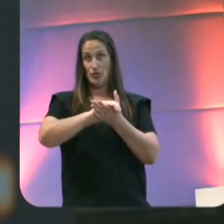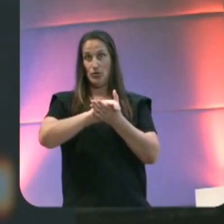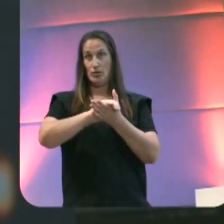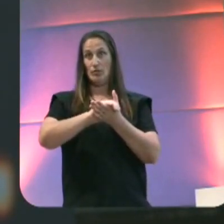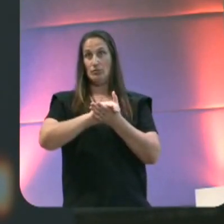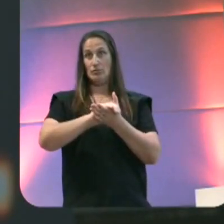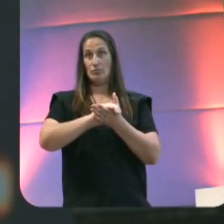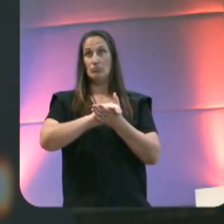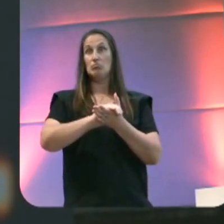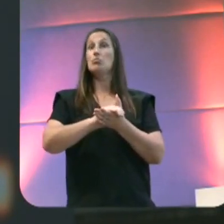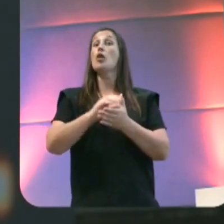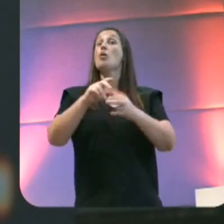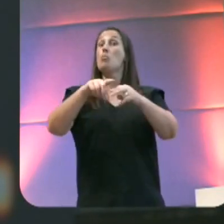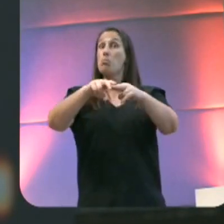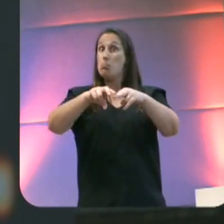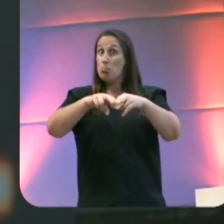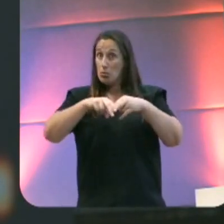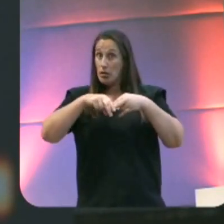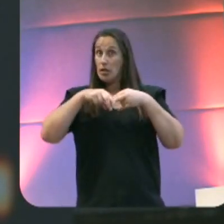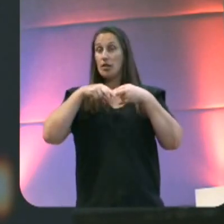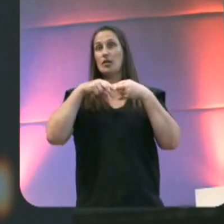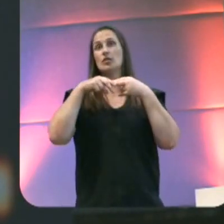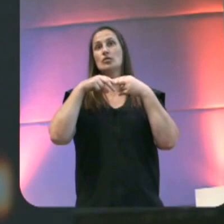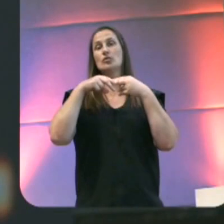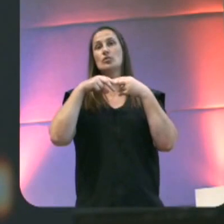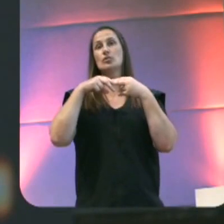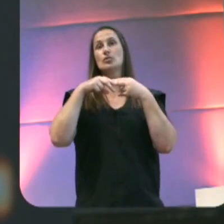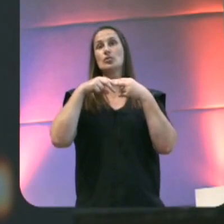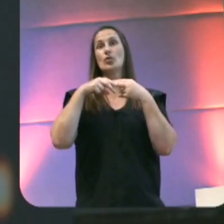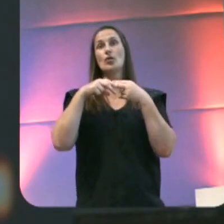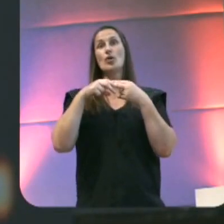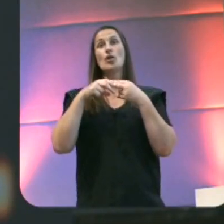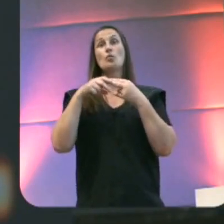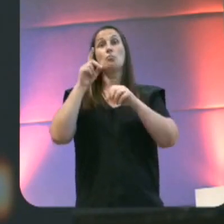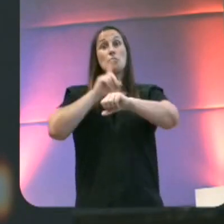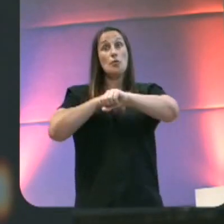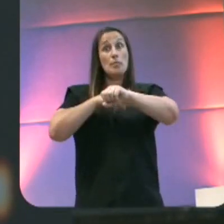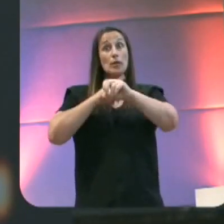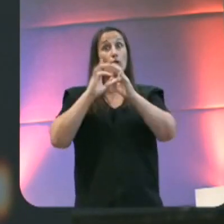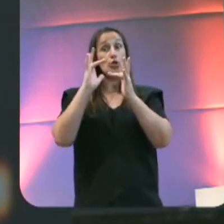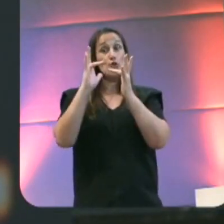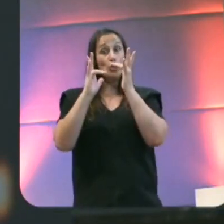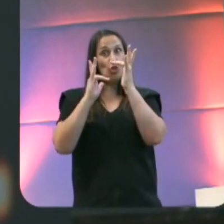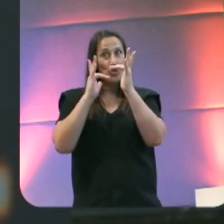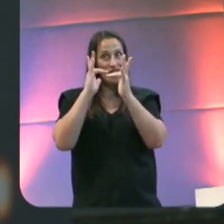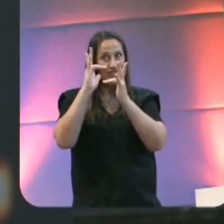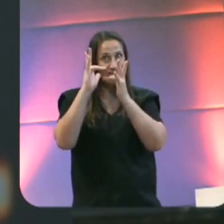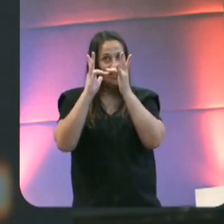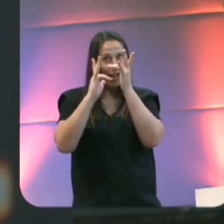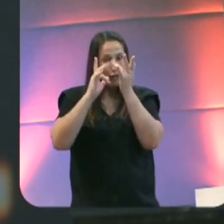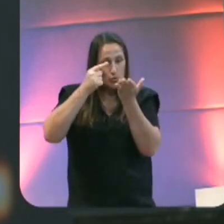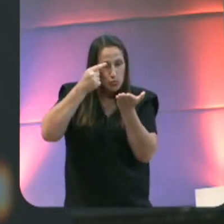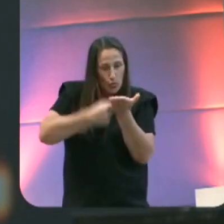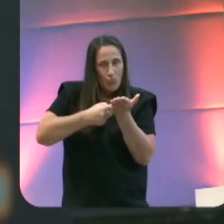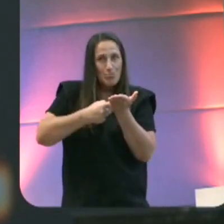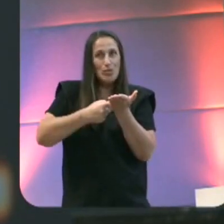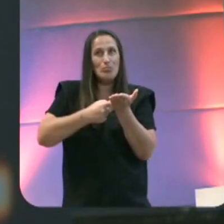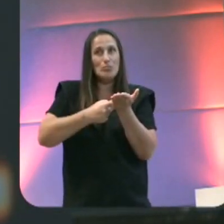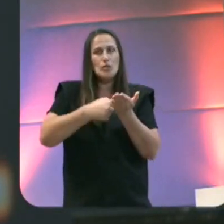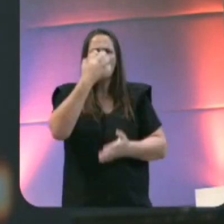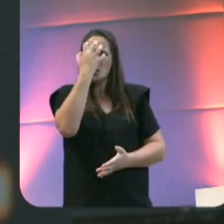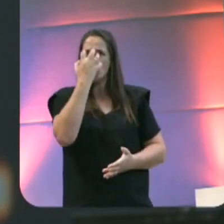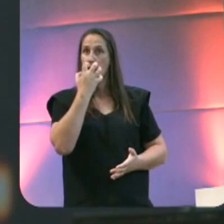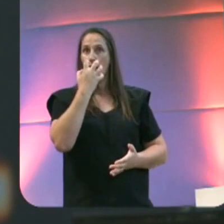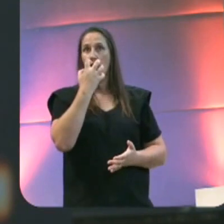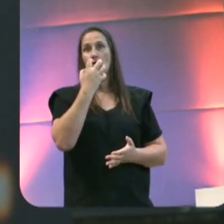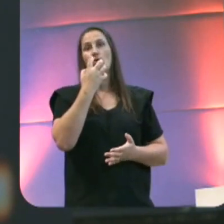noivado. Por isso, quando a pessoa contraía o noivado e fazia os votos, ele só